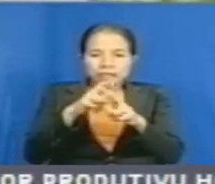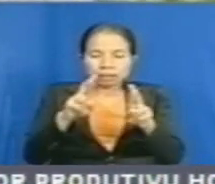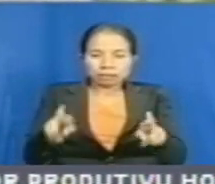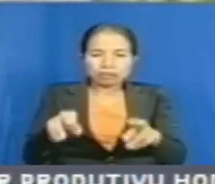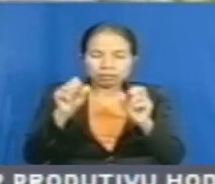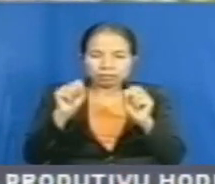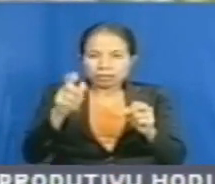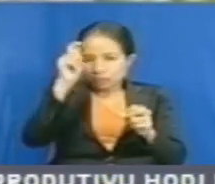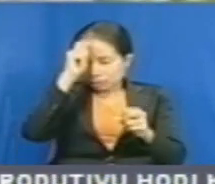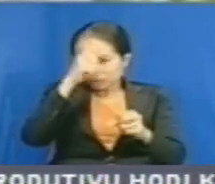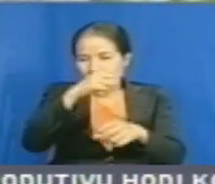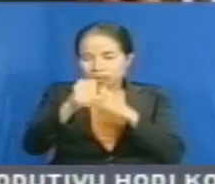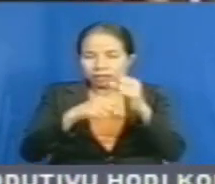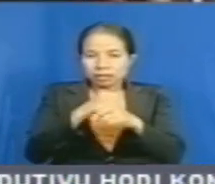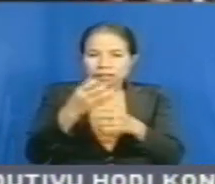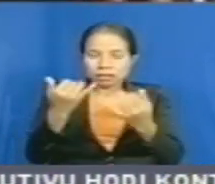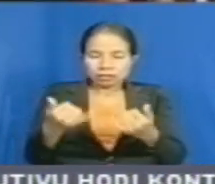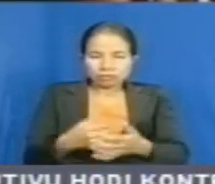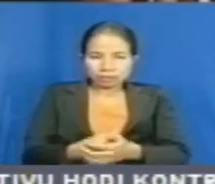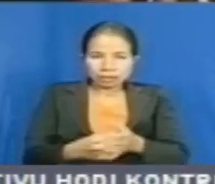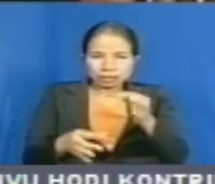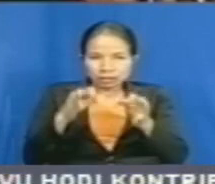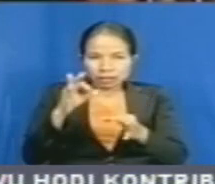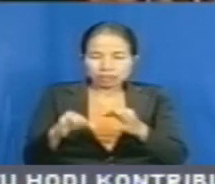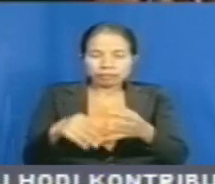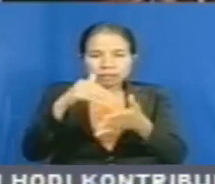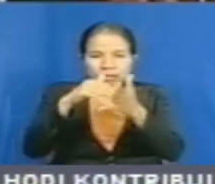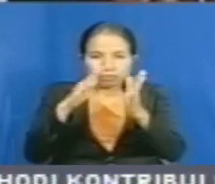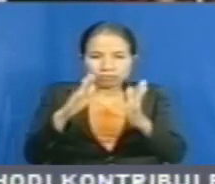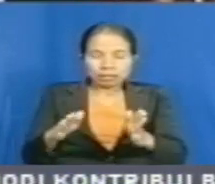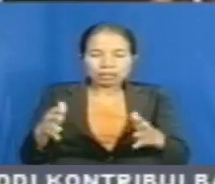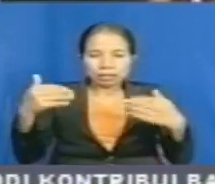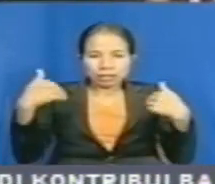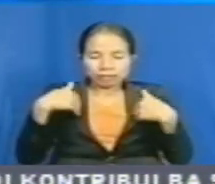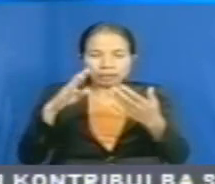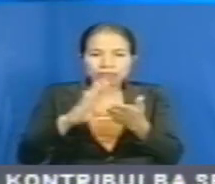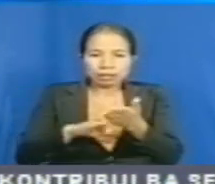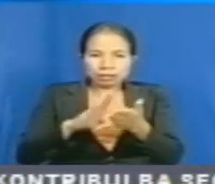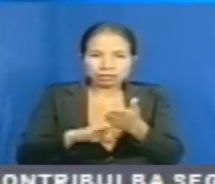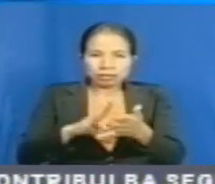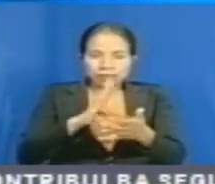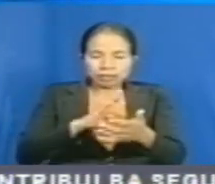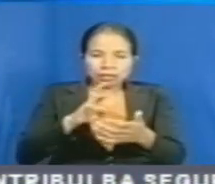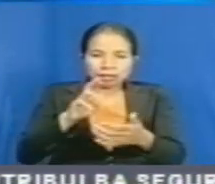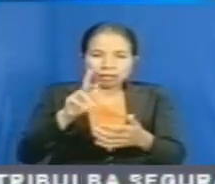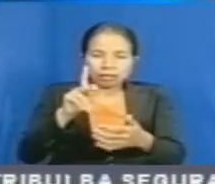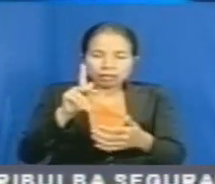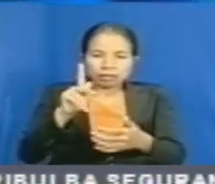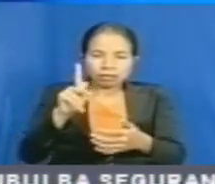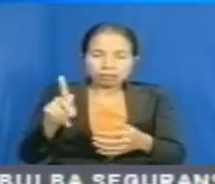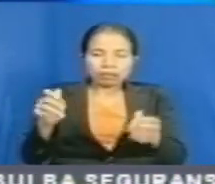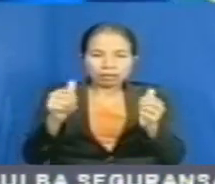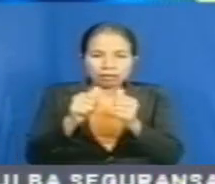bel hetan gradua ia tina nira ne enquanto total estudante nebe ia pré-escolar Bercoli dau dauni hamutu